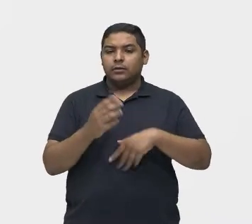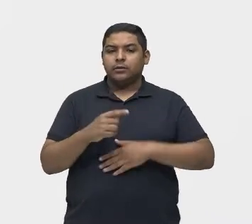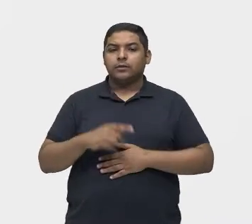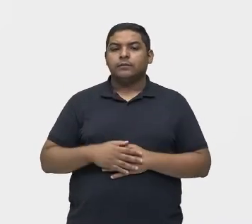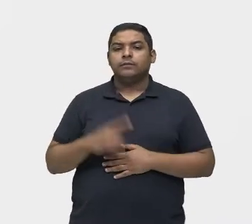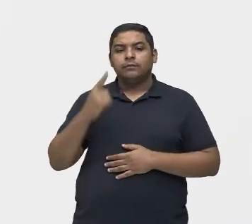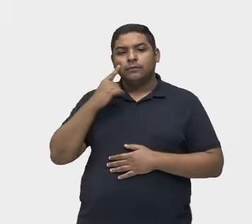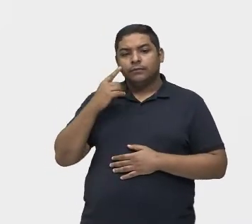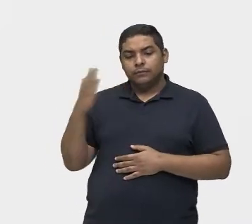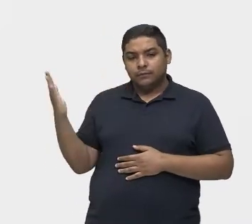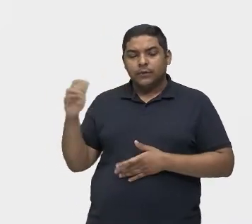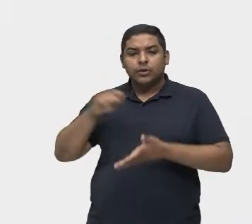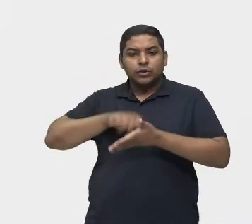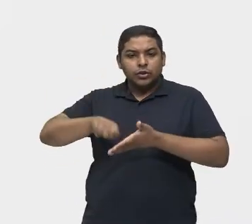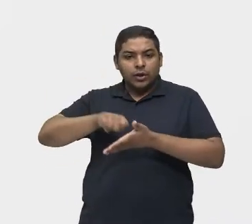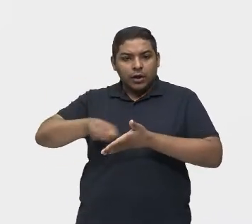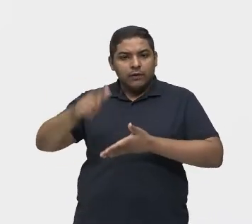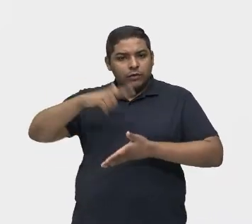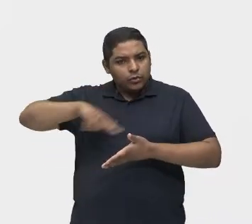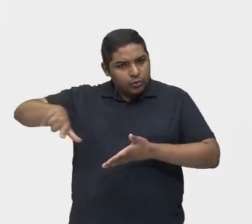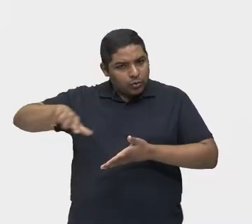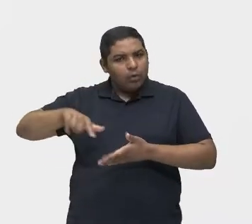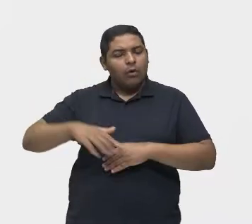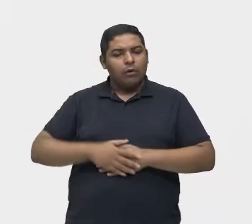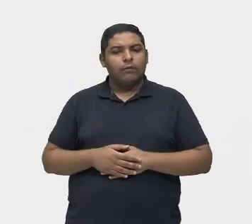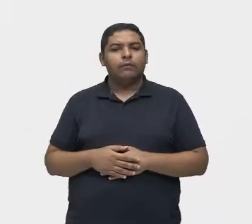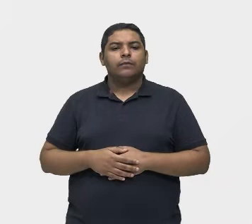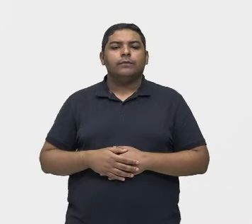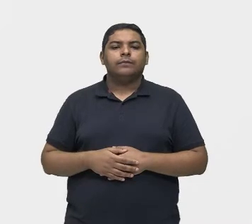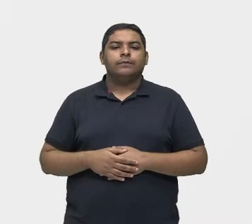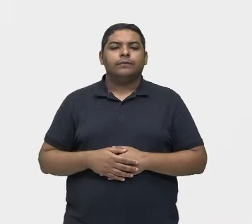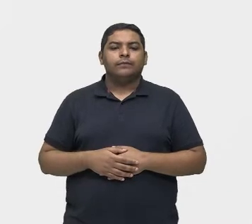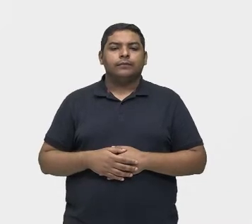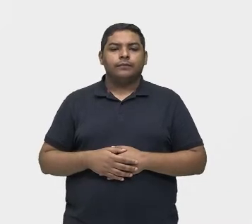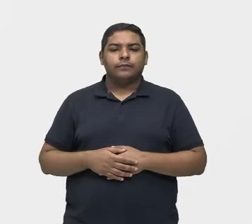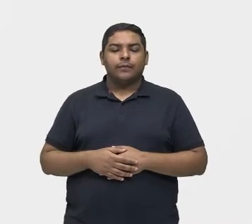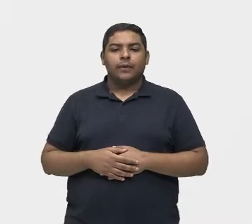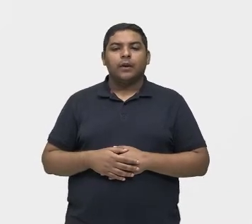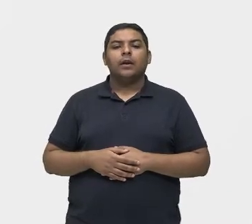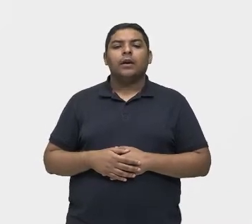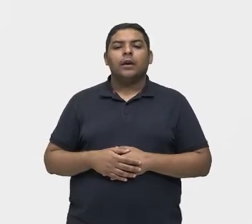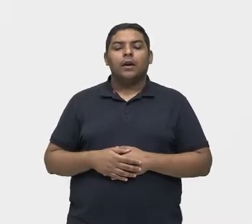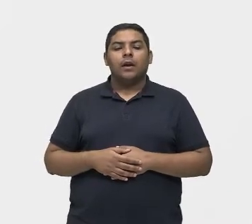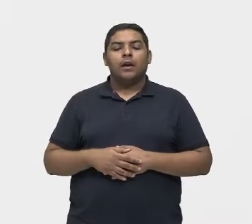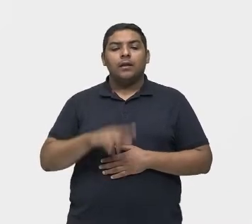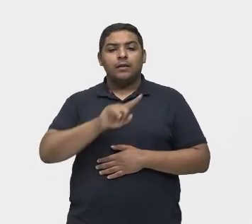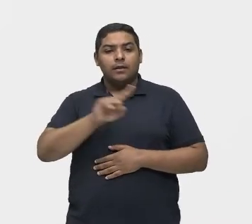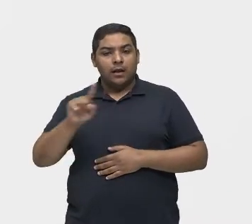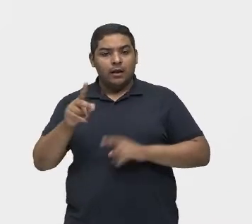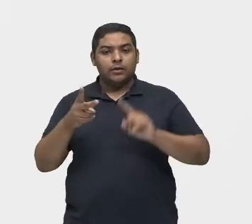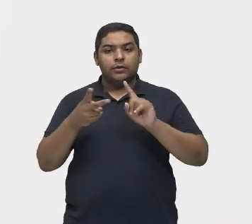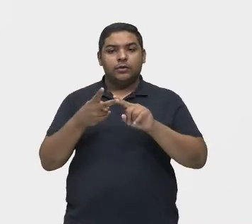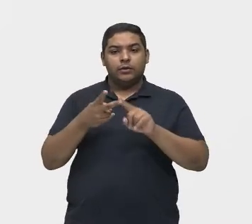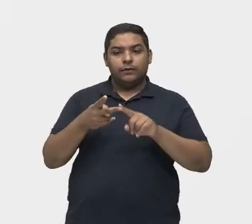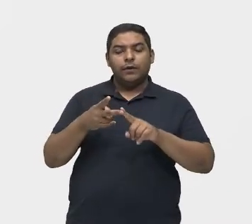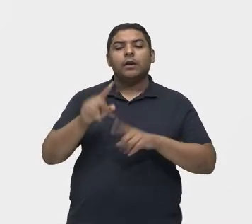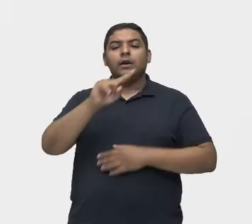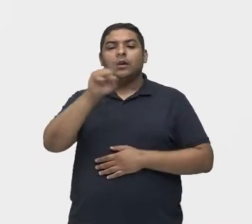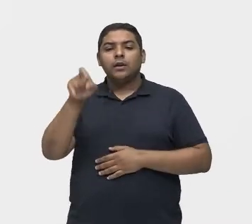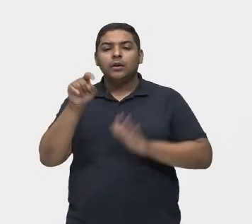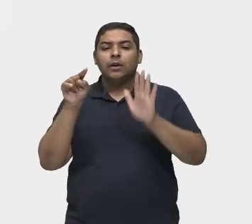são reescrevê-la na forma negativa. Na B, vocês vão reescrevê-la na forma interrogativa. Na letra C, também na